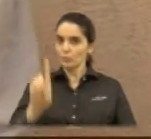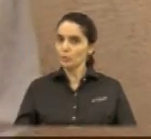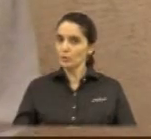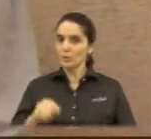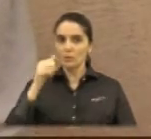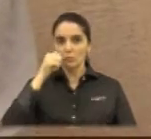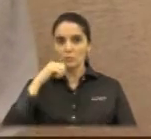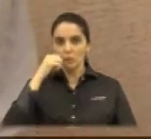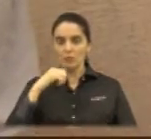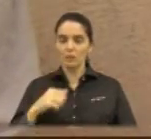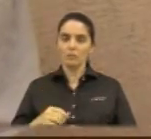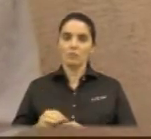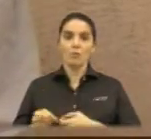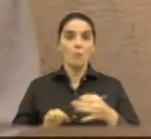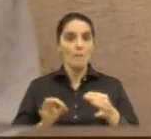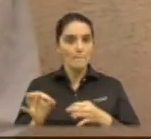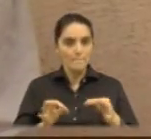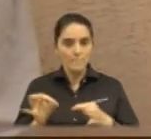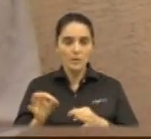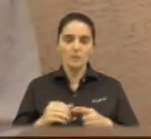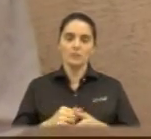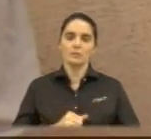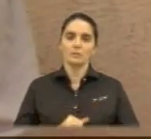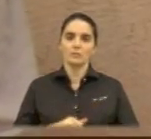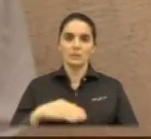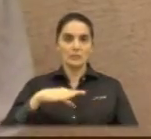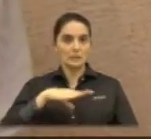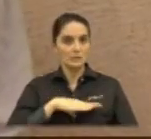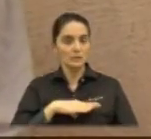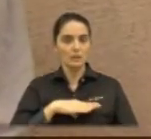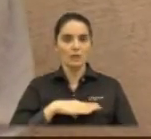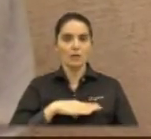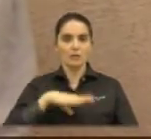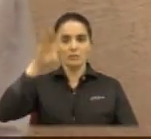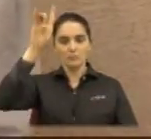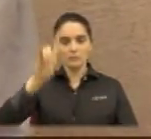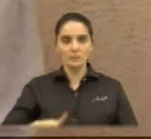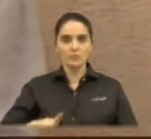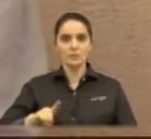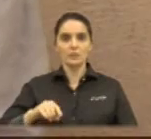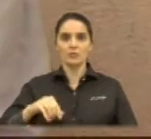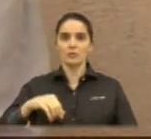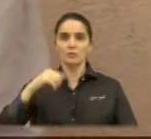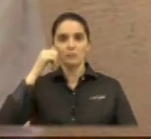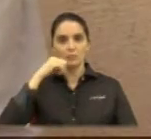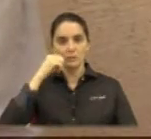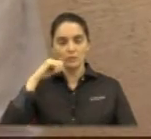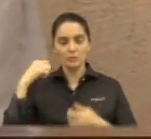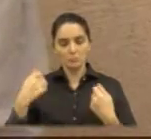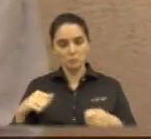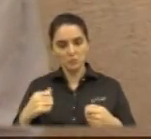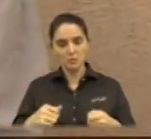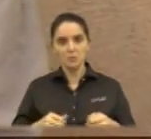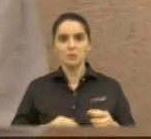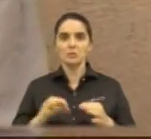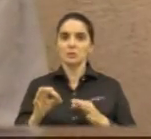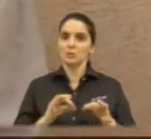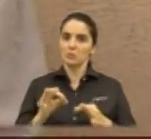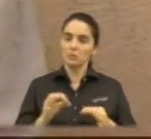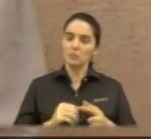Municipal dos Direitos da Mulher. Então, nós temos que ter um Plano Municipal de